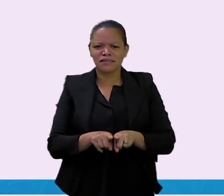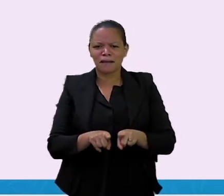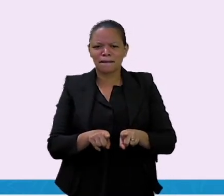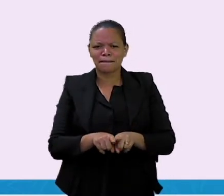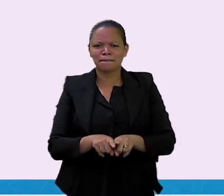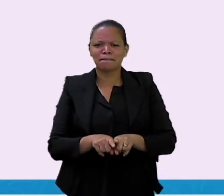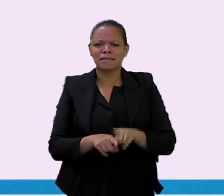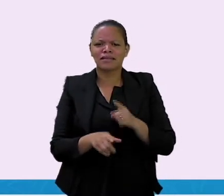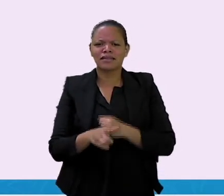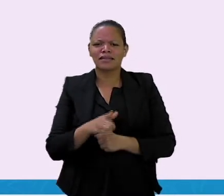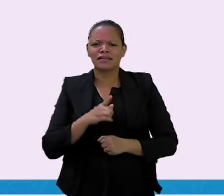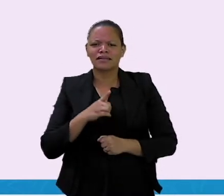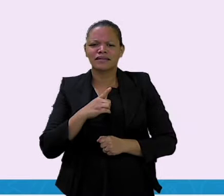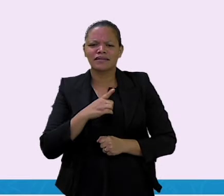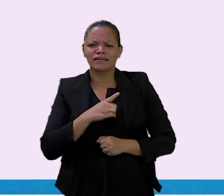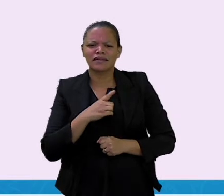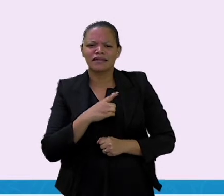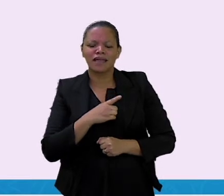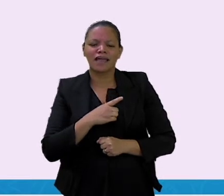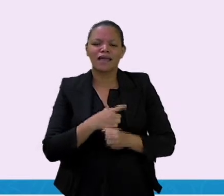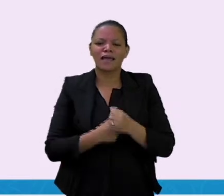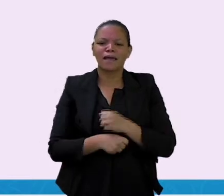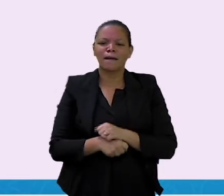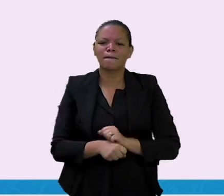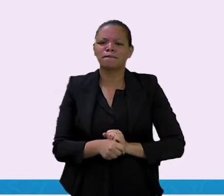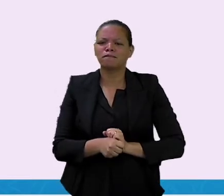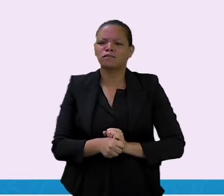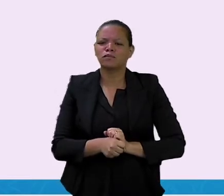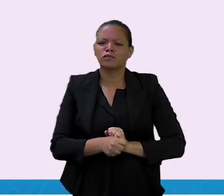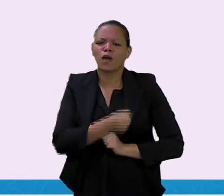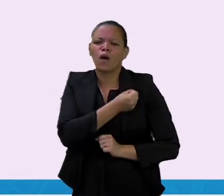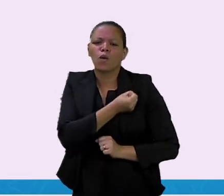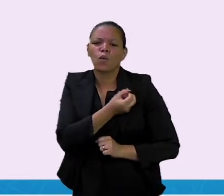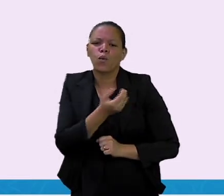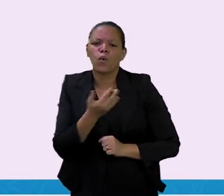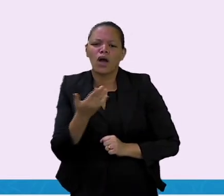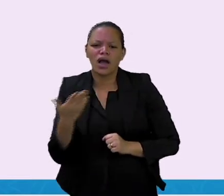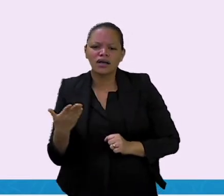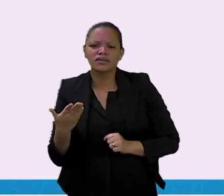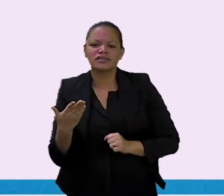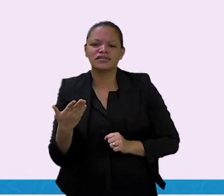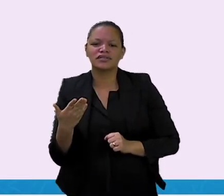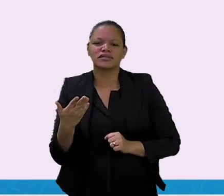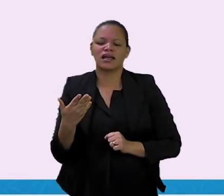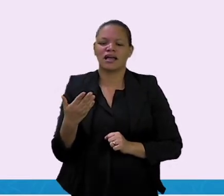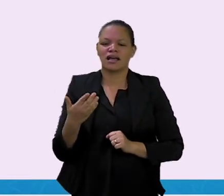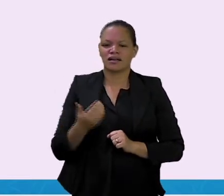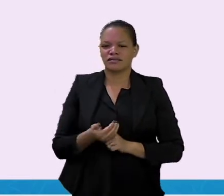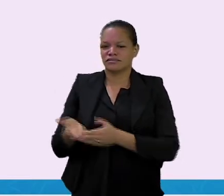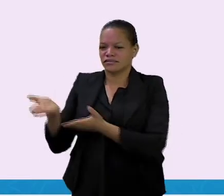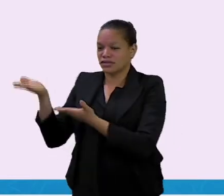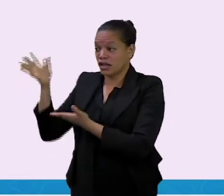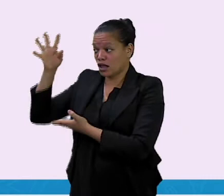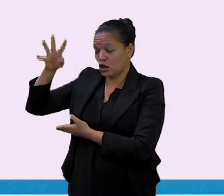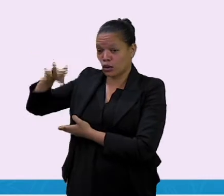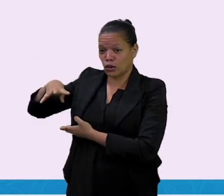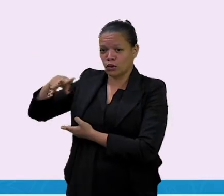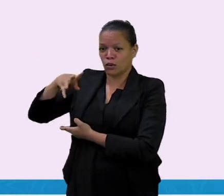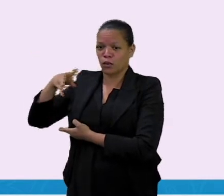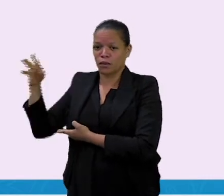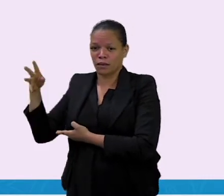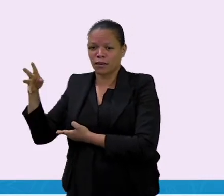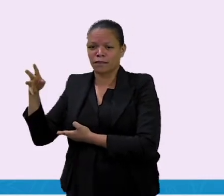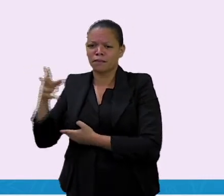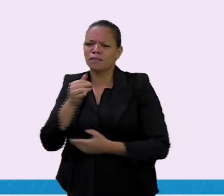tenho 1000 gramas, ok? Então, prestem atenção nessa informação. A cada quilo eu